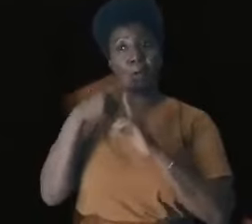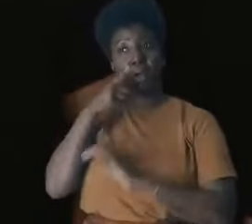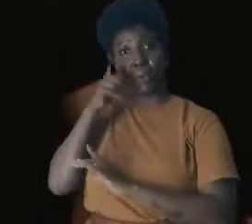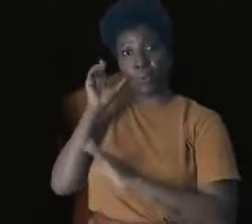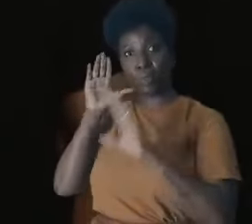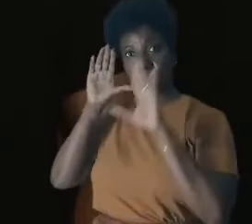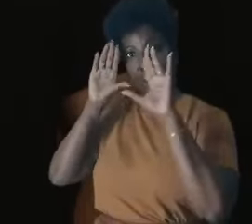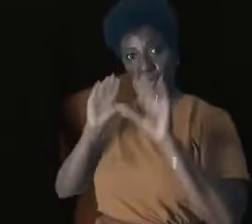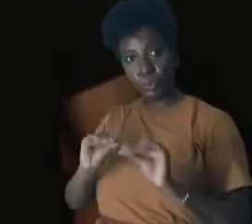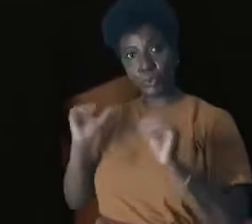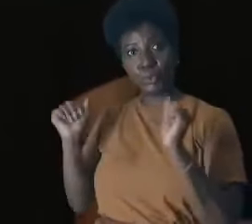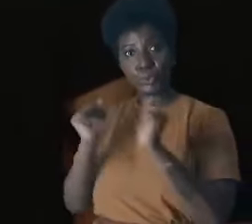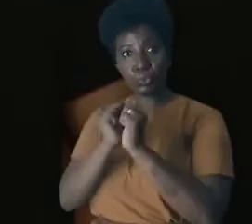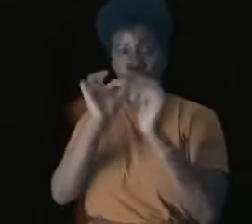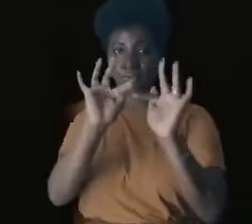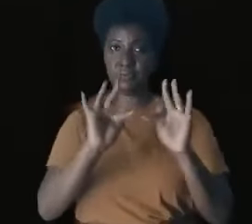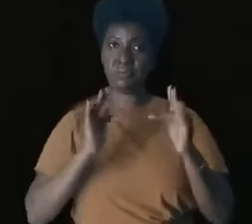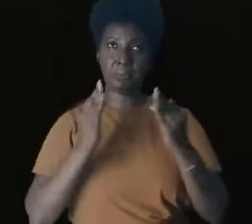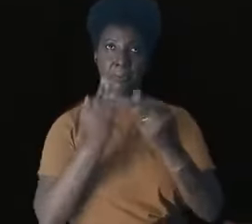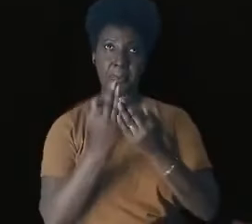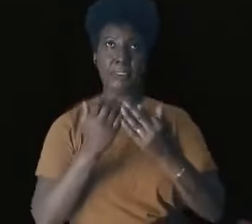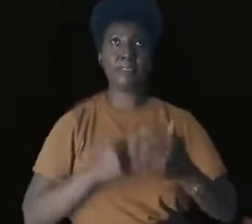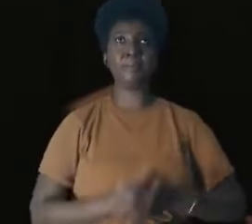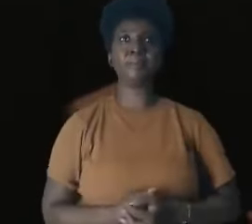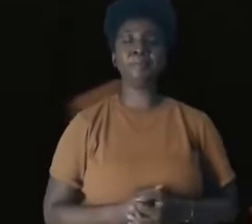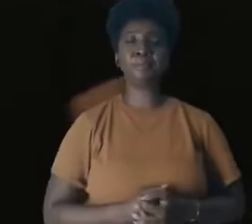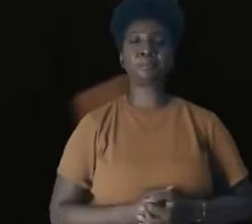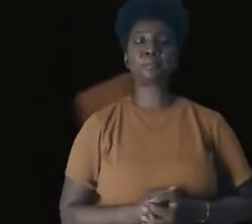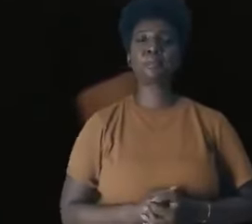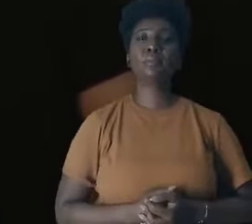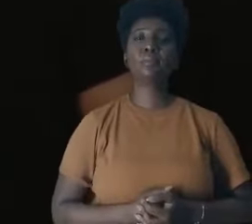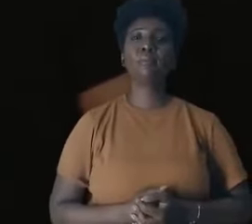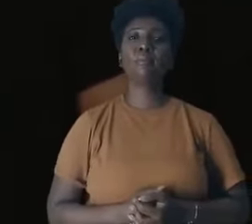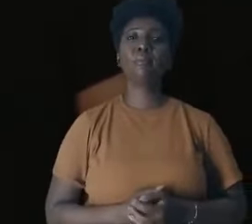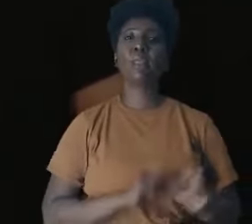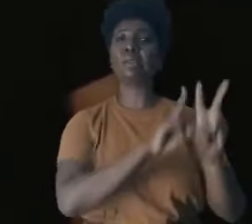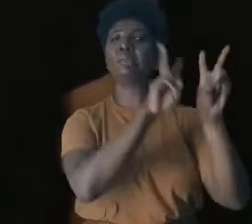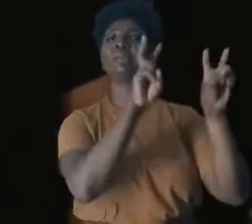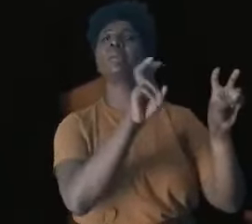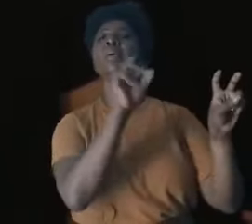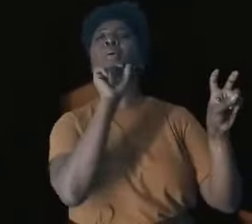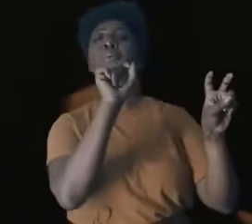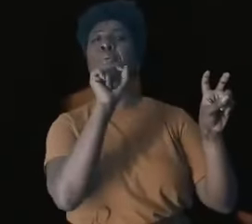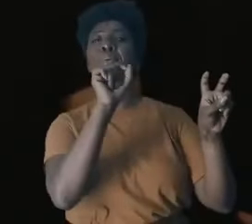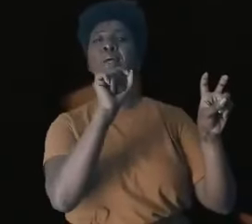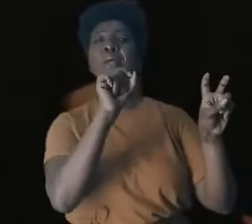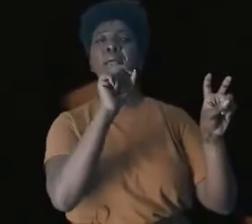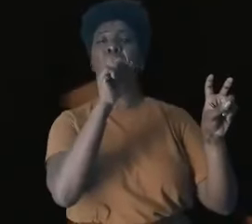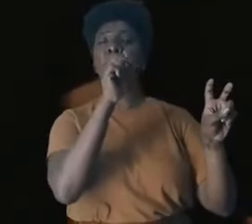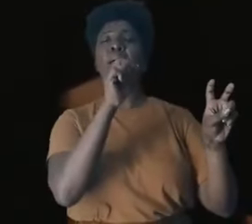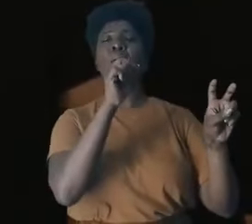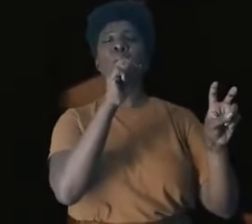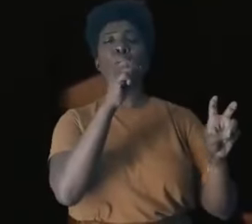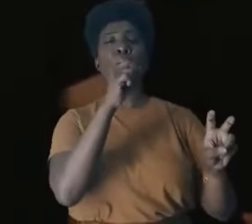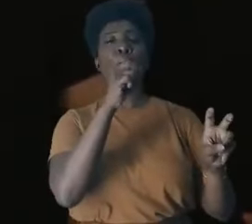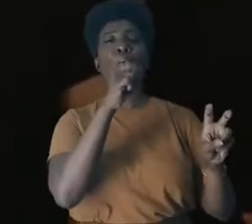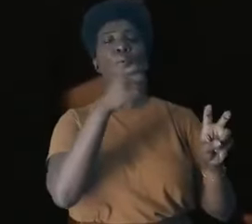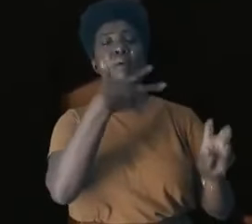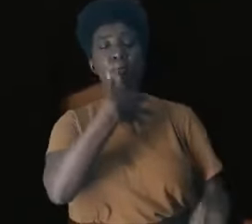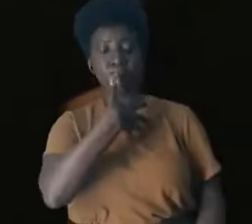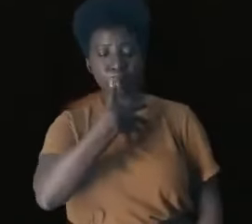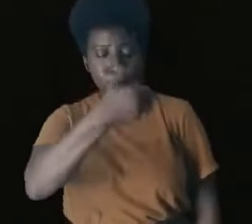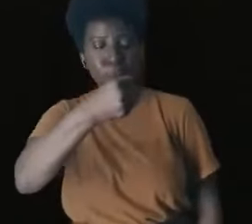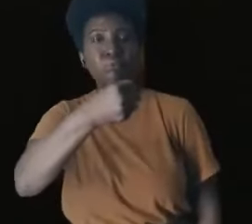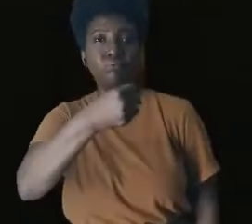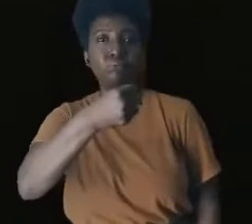nós passamos com as nossas famílias, eu falei sobre o ladrão da alegria, que tem roubado a